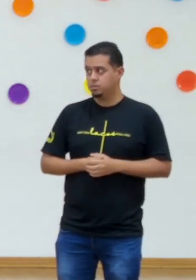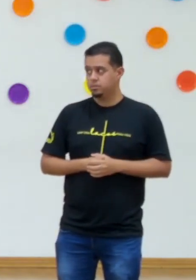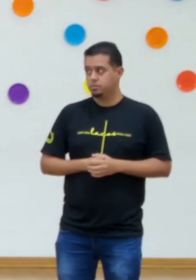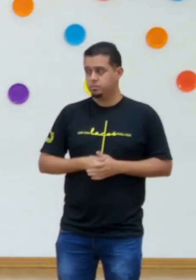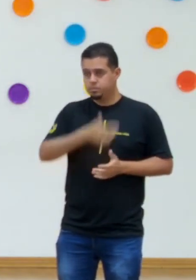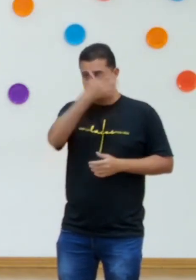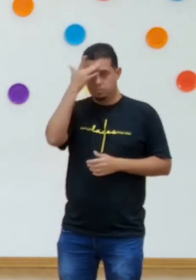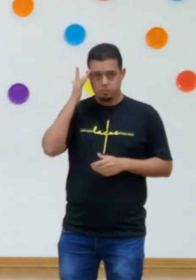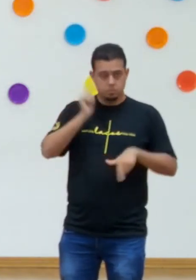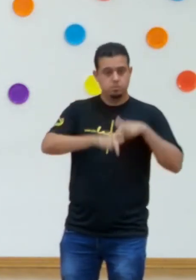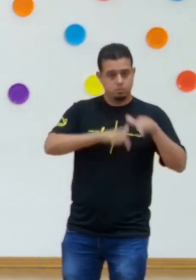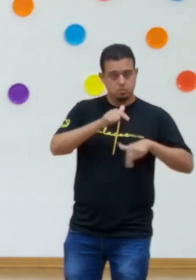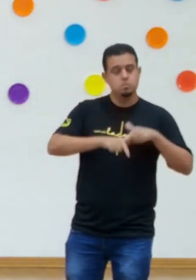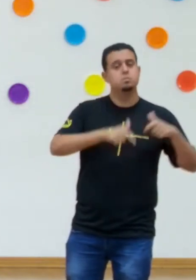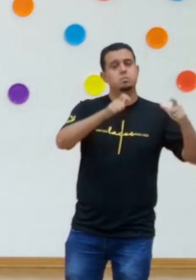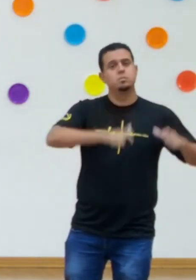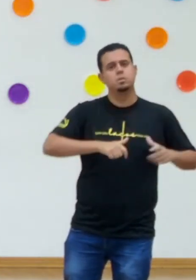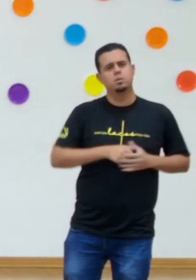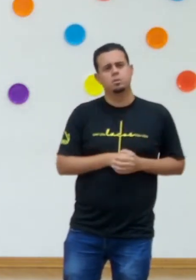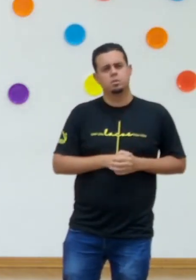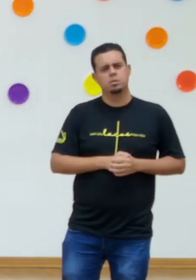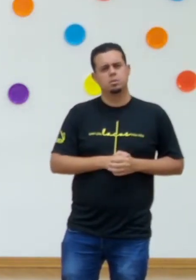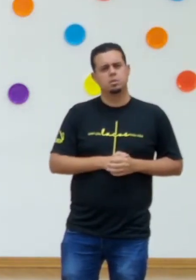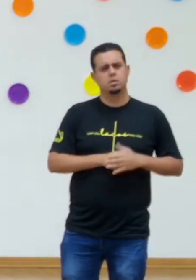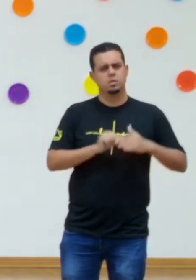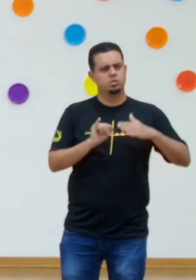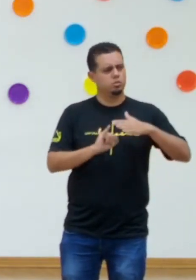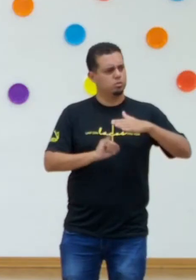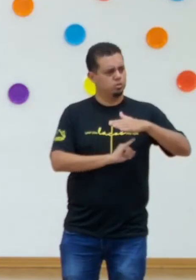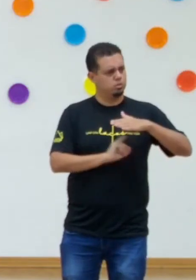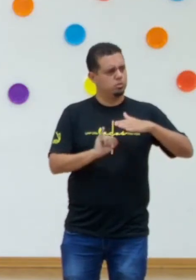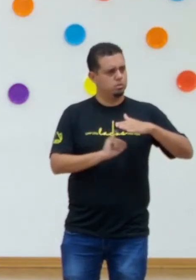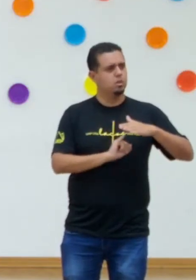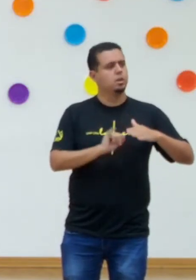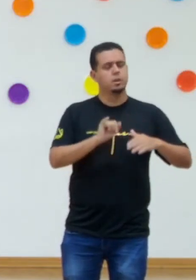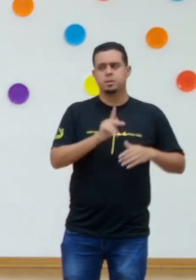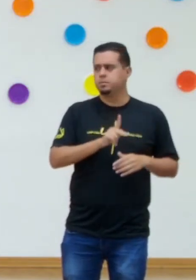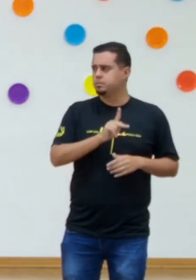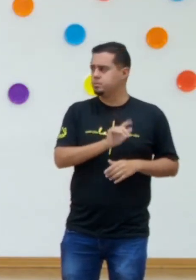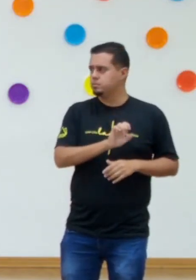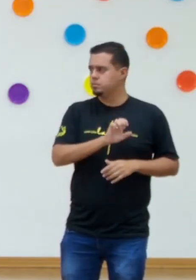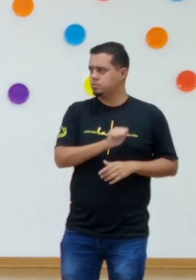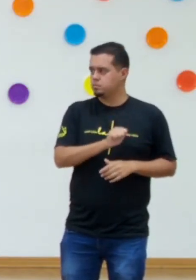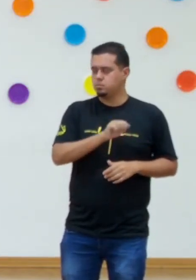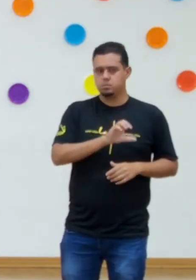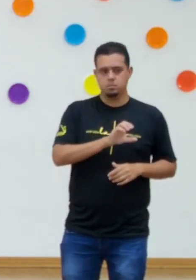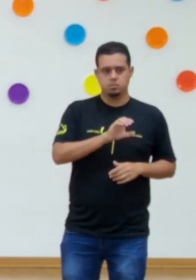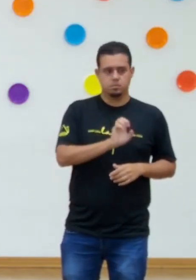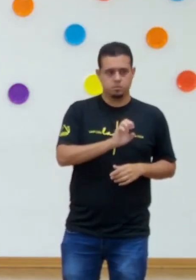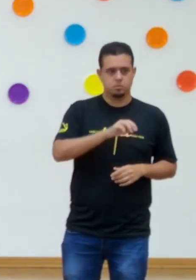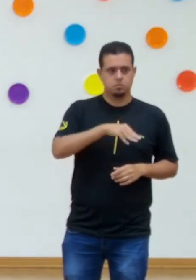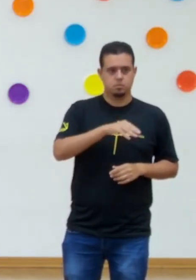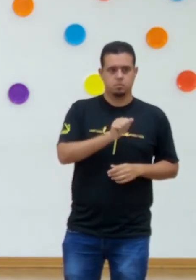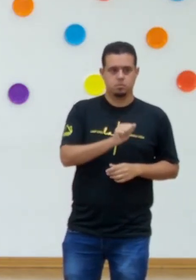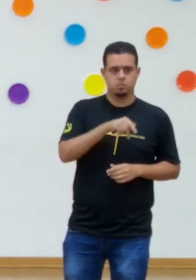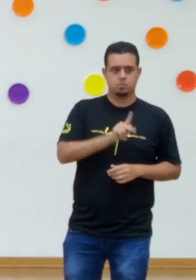Pessoas que trabalham no Instituto Peacemaker. É isso? Correto? Peacemaker.